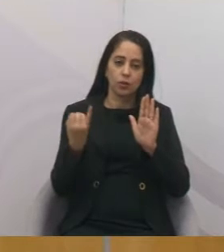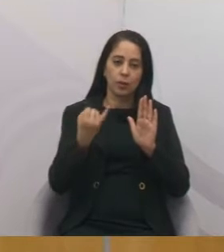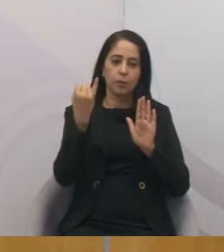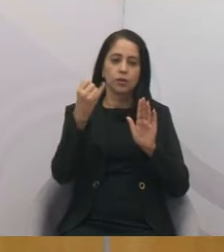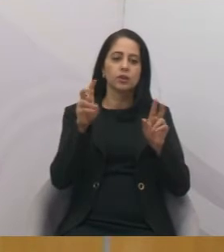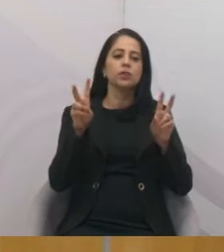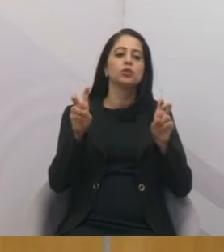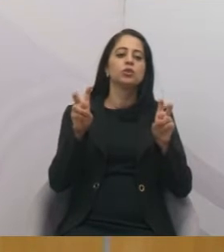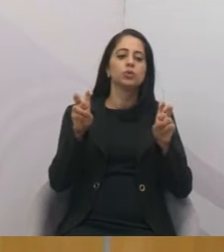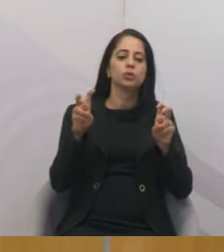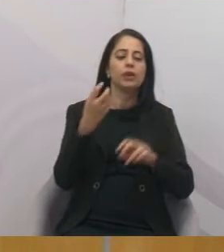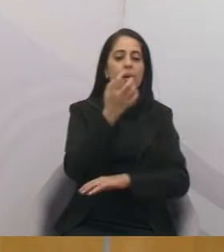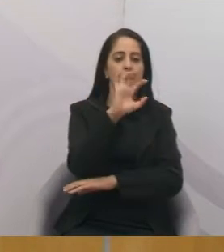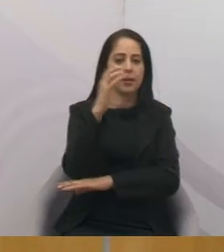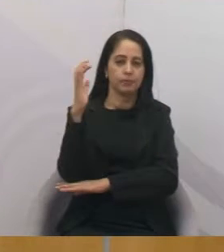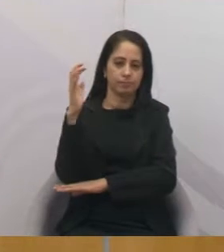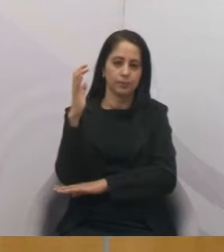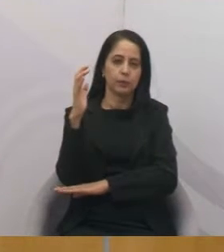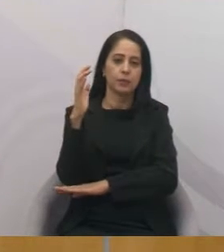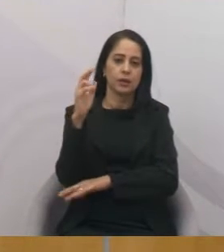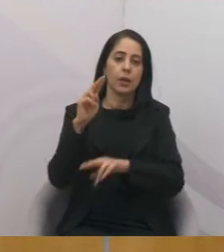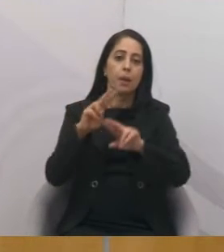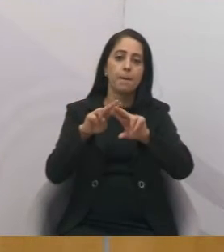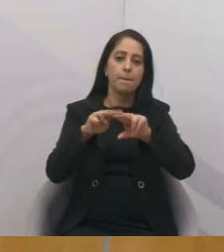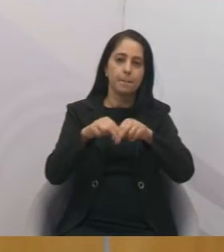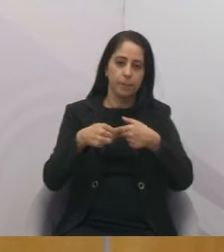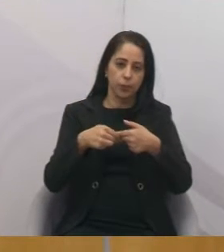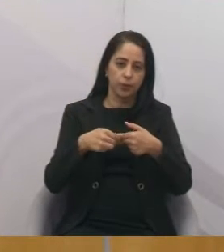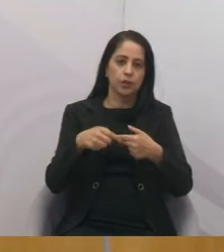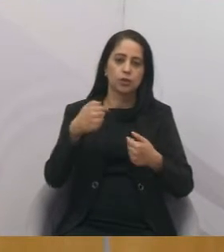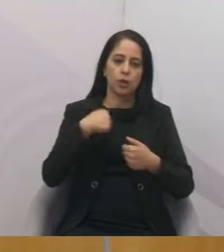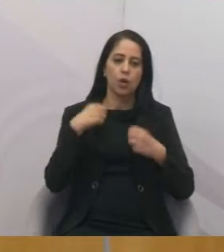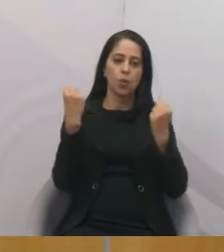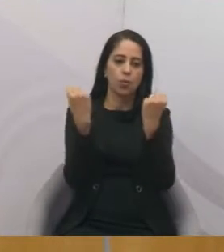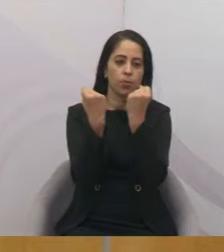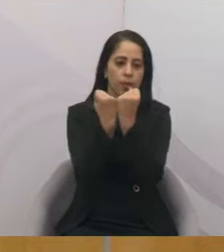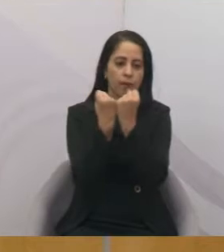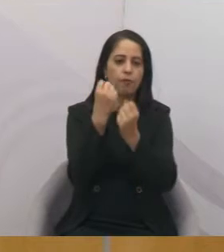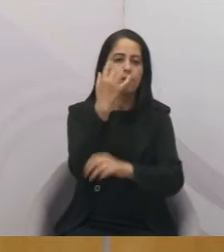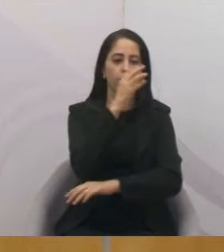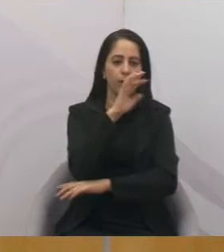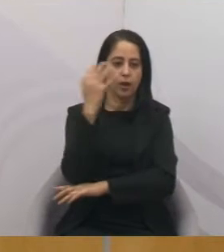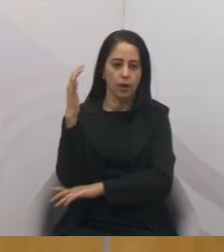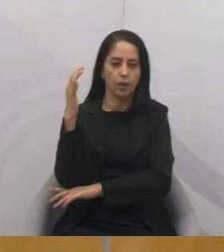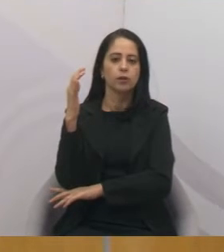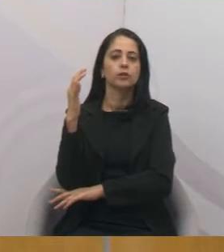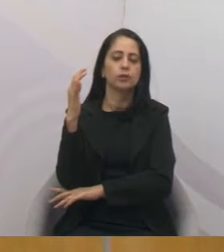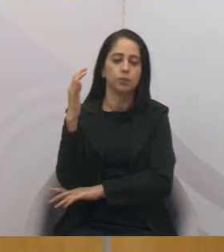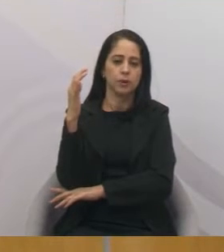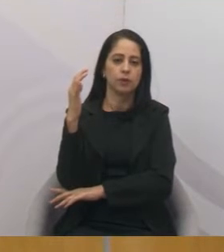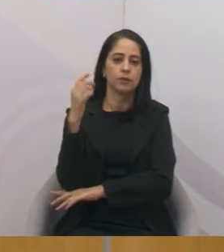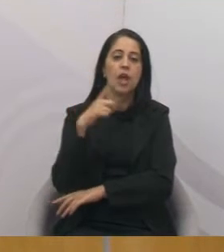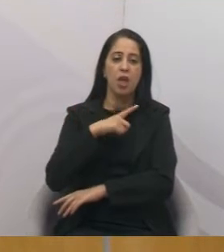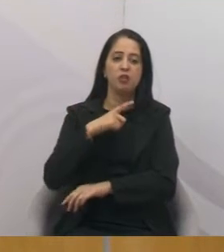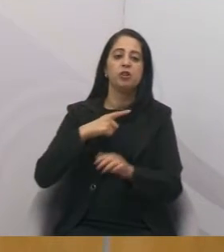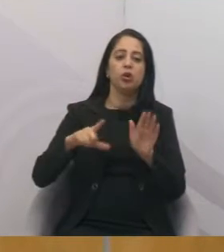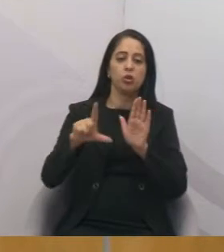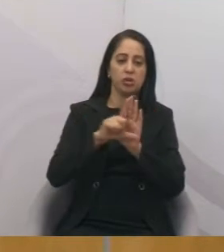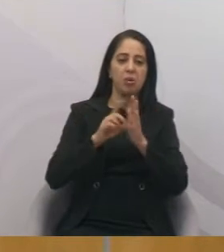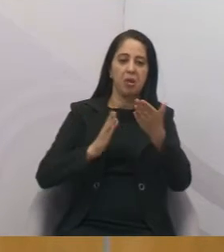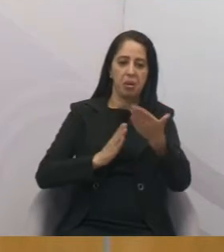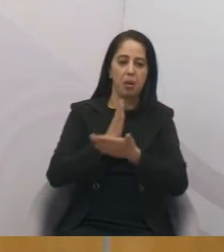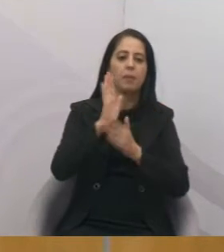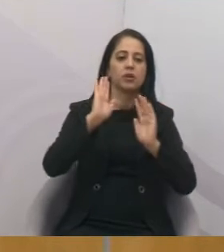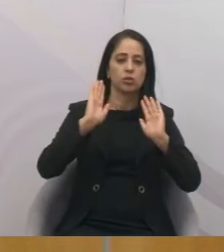respeito ao meio ambiente. Por isso, eu, como defensor do meio ambiente, é uma das minhas bandeiras, tenho leis aprovadas aqui no